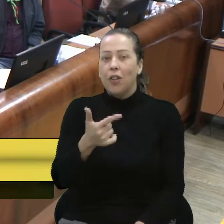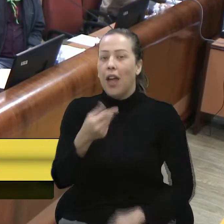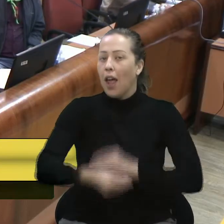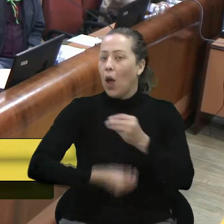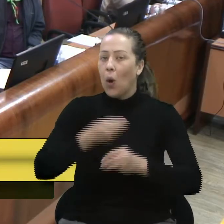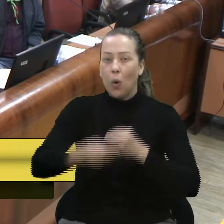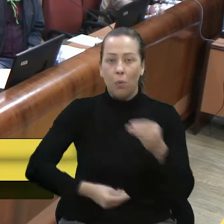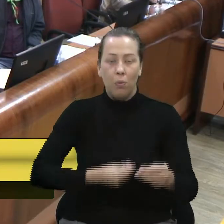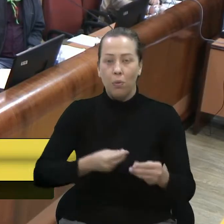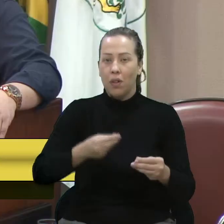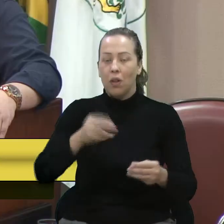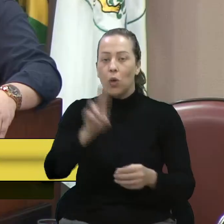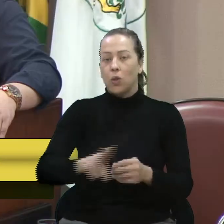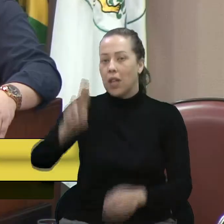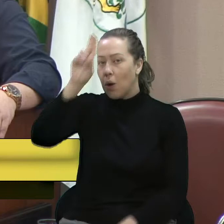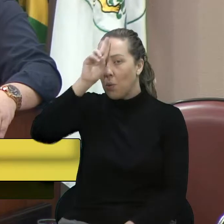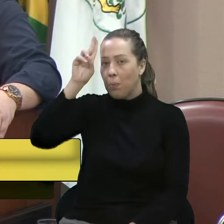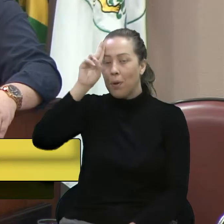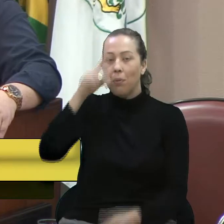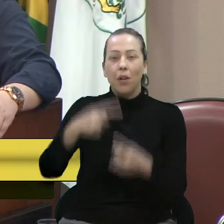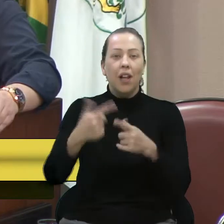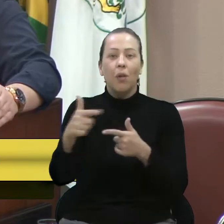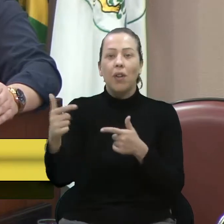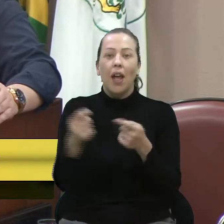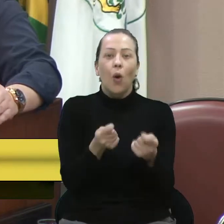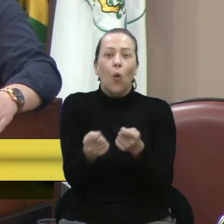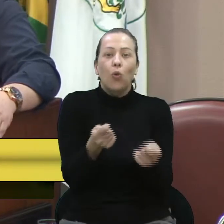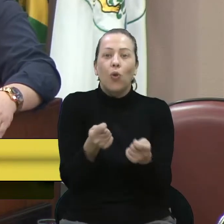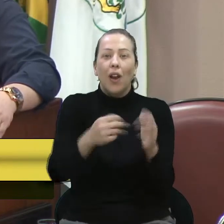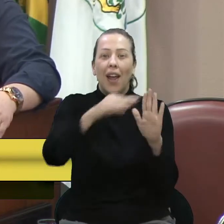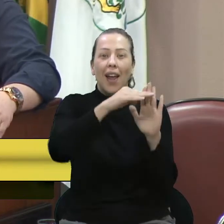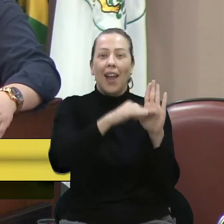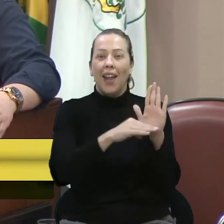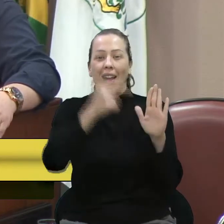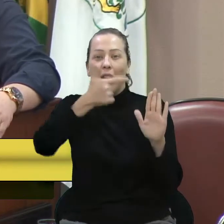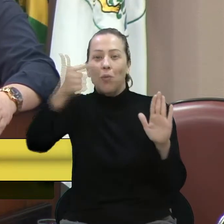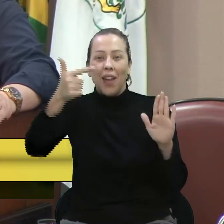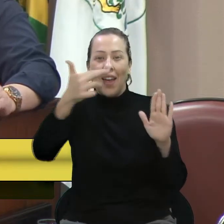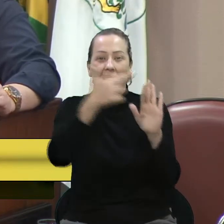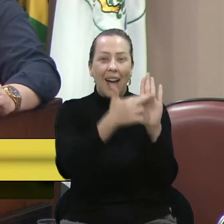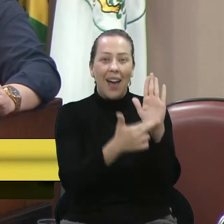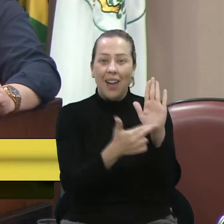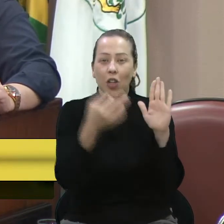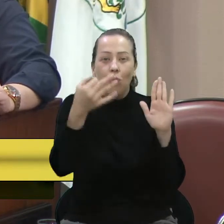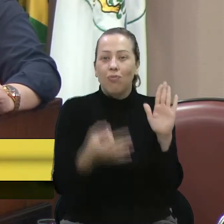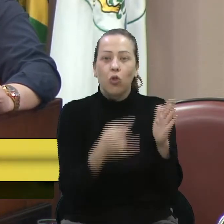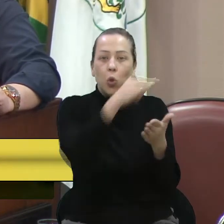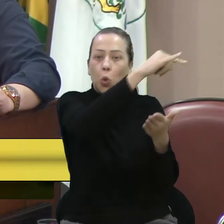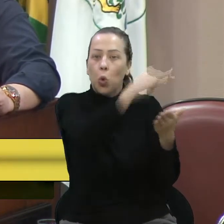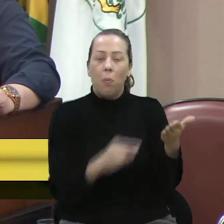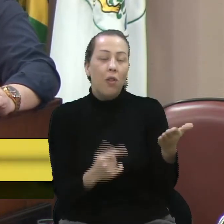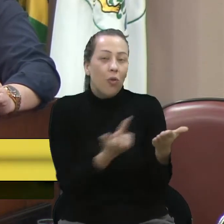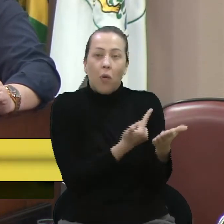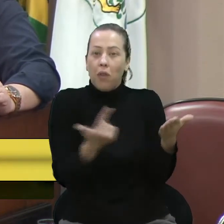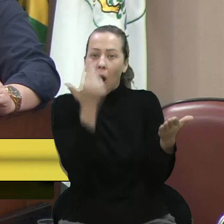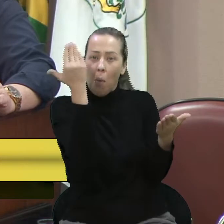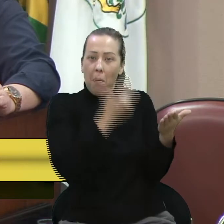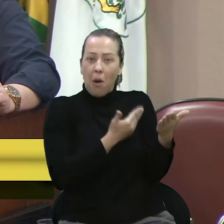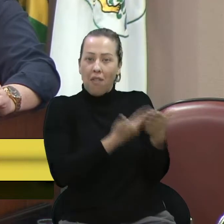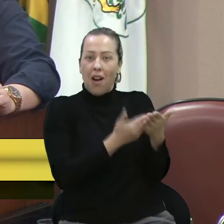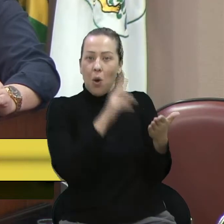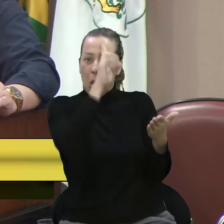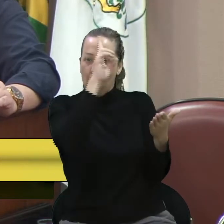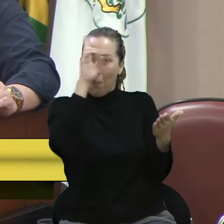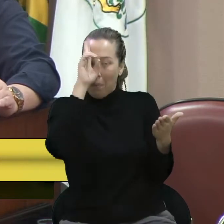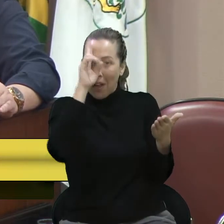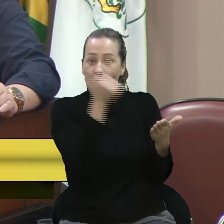de incluir os Ubers, porque nós não temos eles regularizados no município de Caxias do Sul. Não existe regularização e não existe